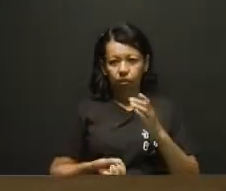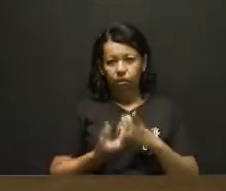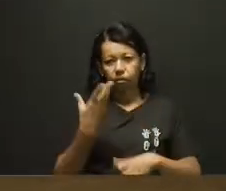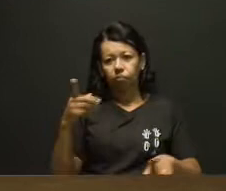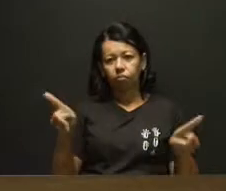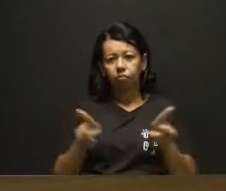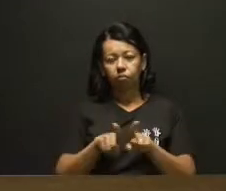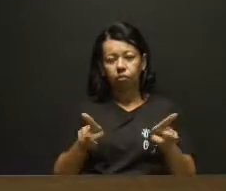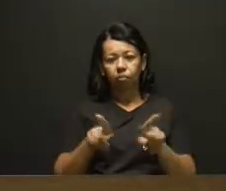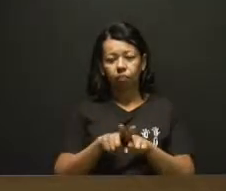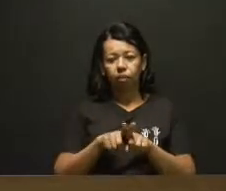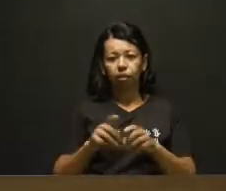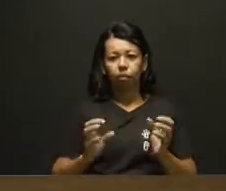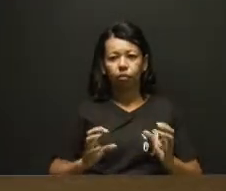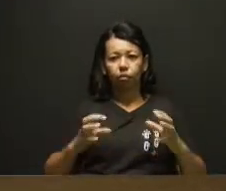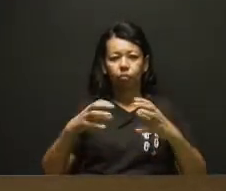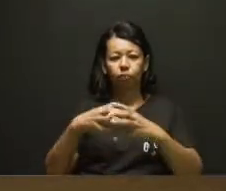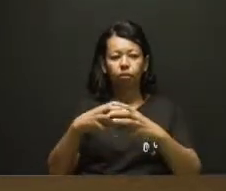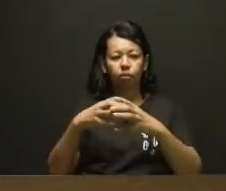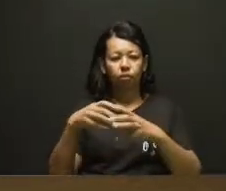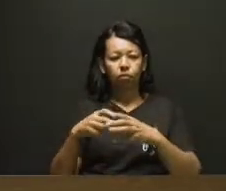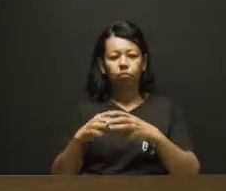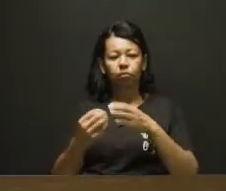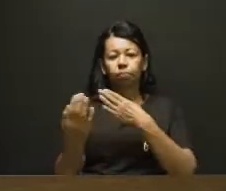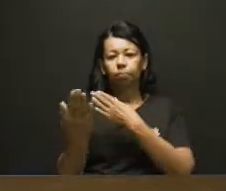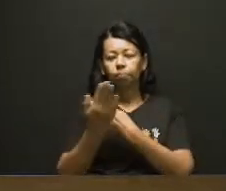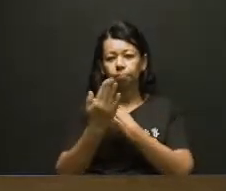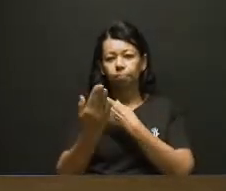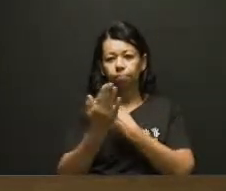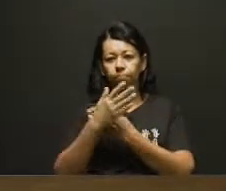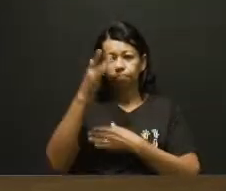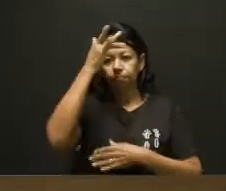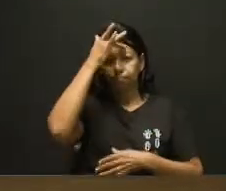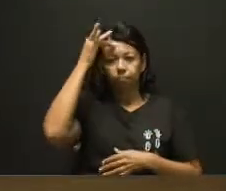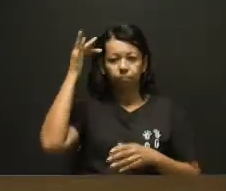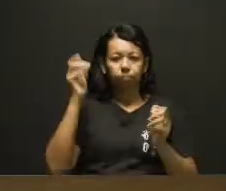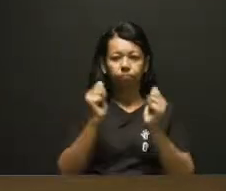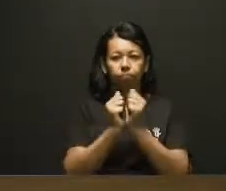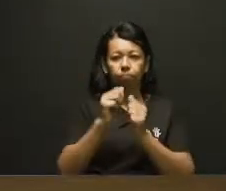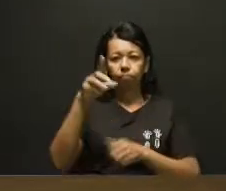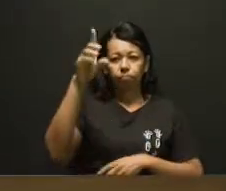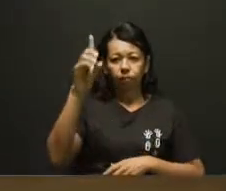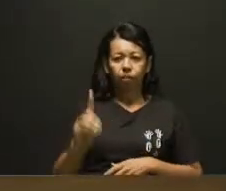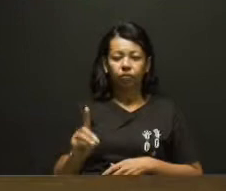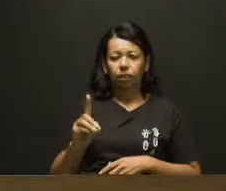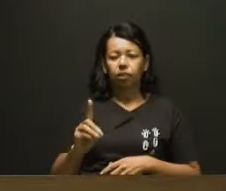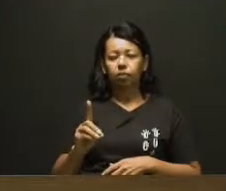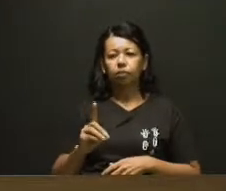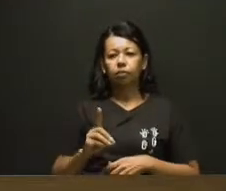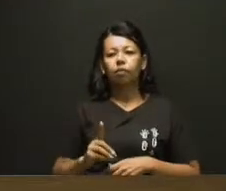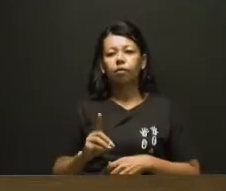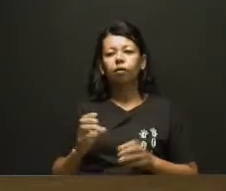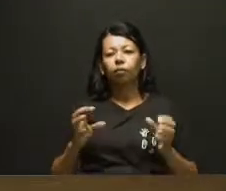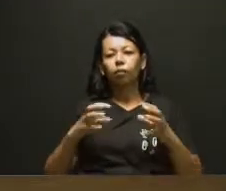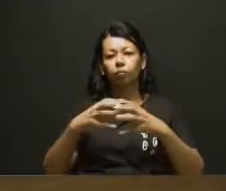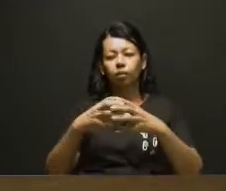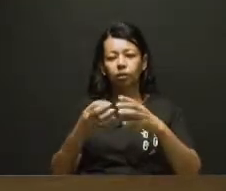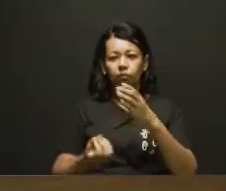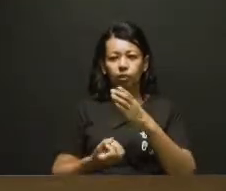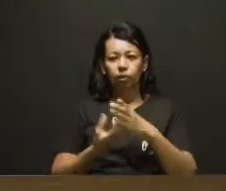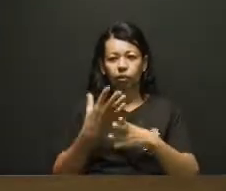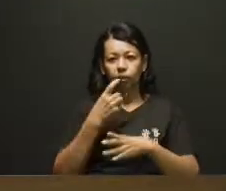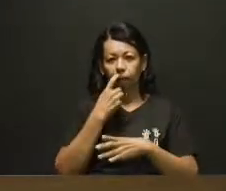da da comissão de proteção à pessoa com deficiência a comissão foi criada